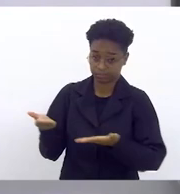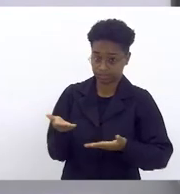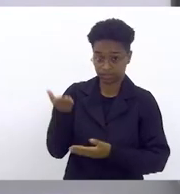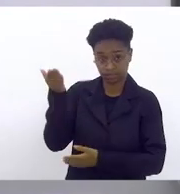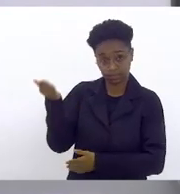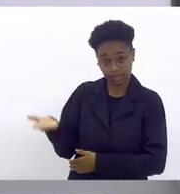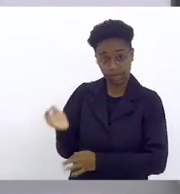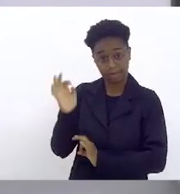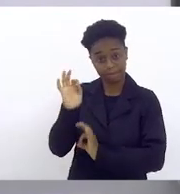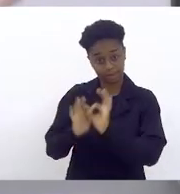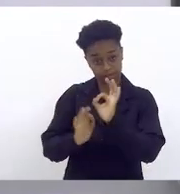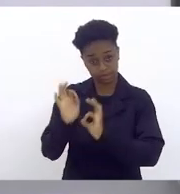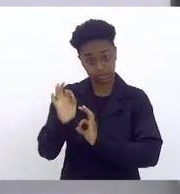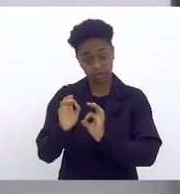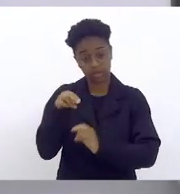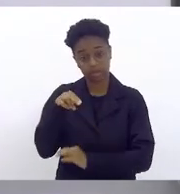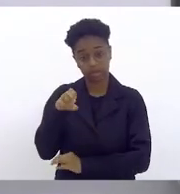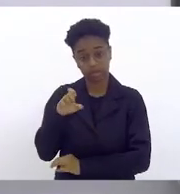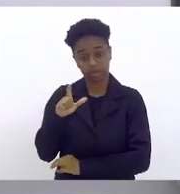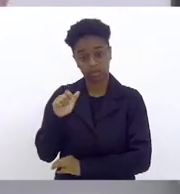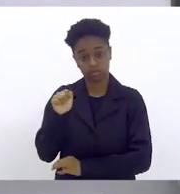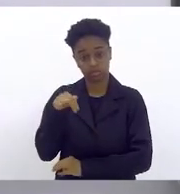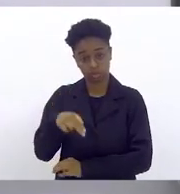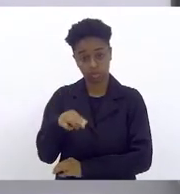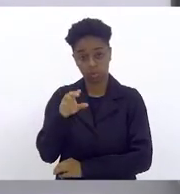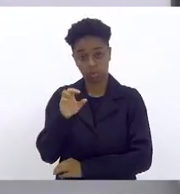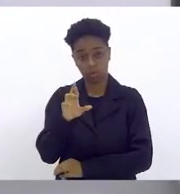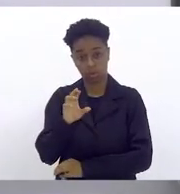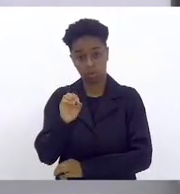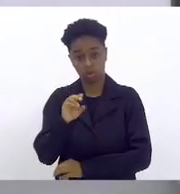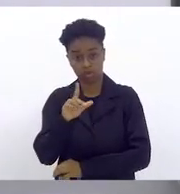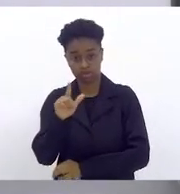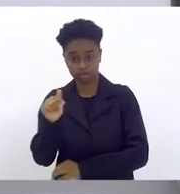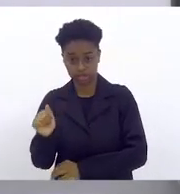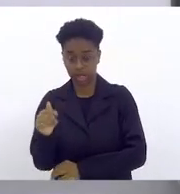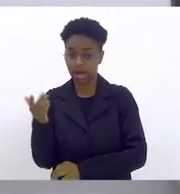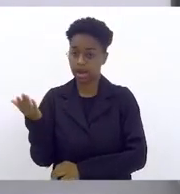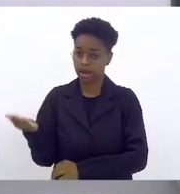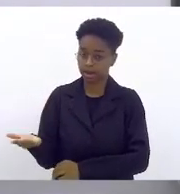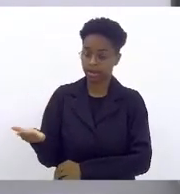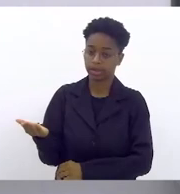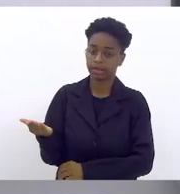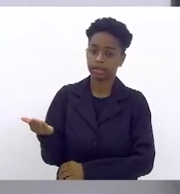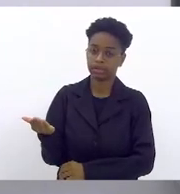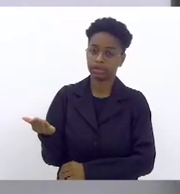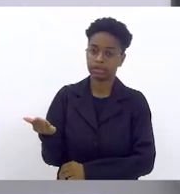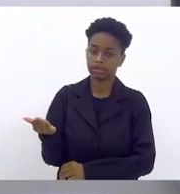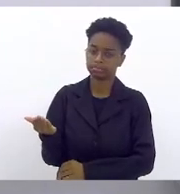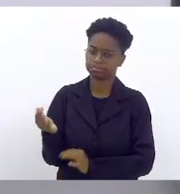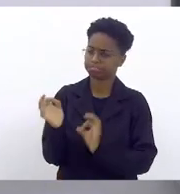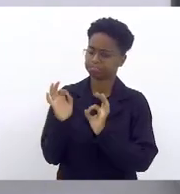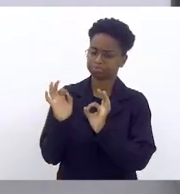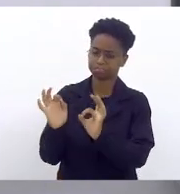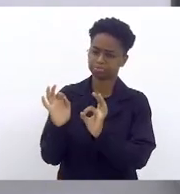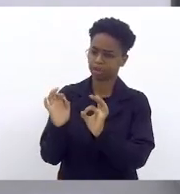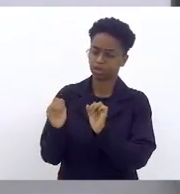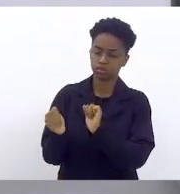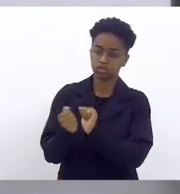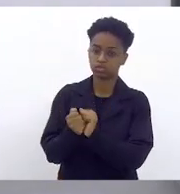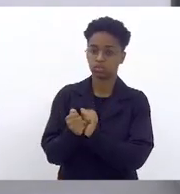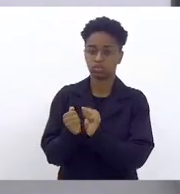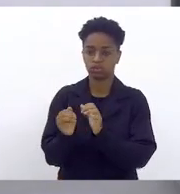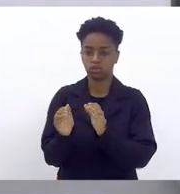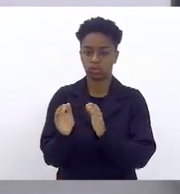mestre do planejamento torne elas são Rocha que construiu né com muita muita maestria junto com a sua equipe